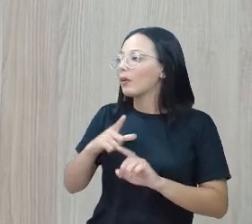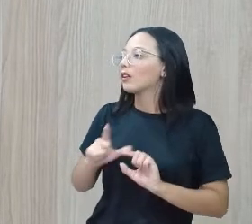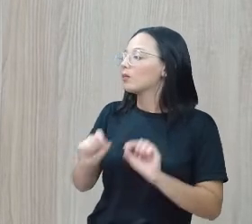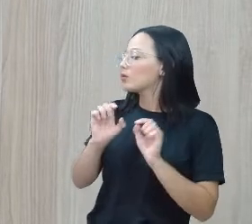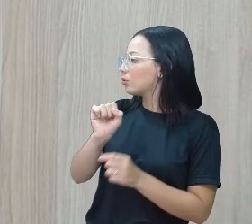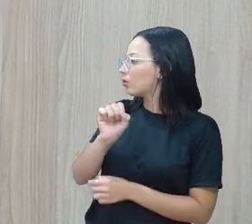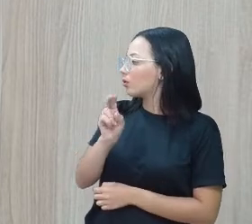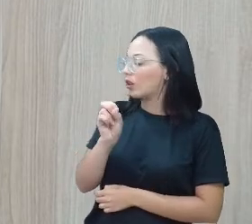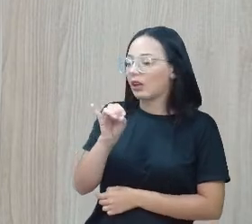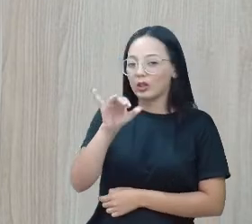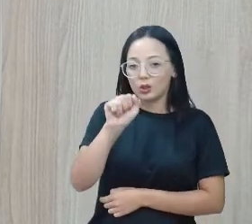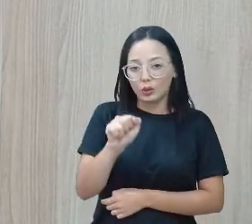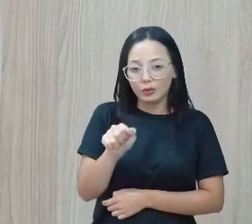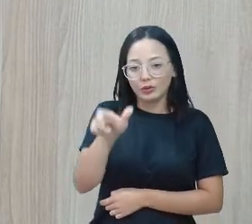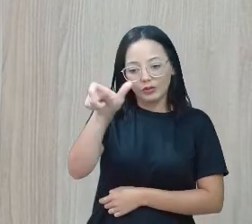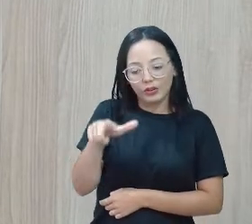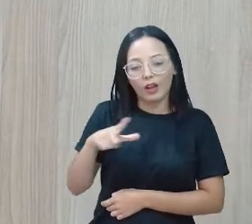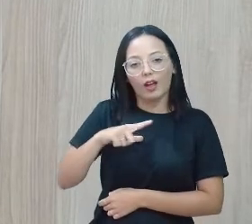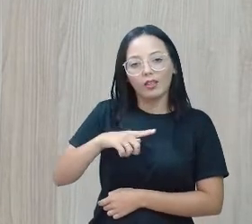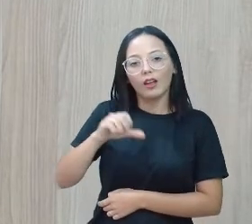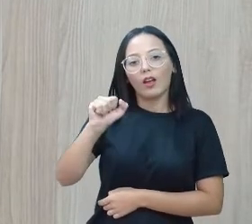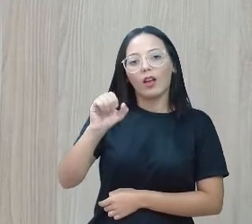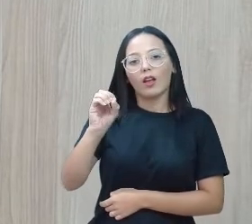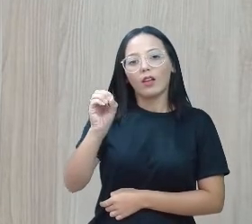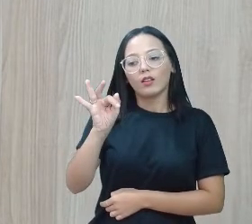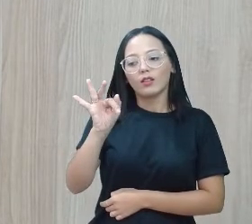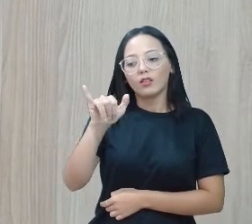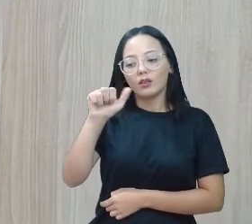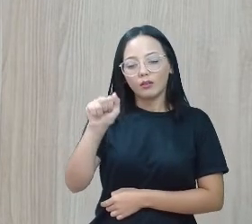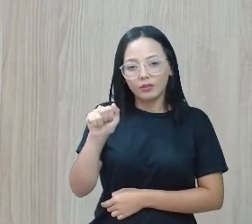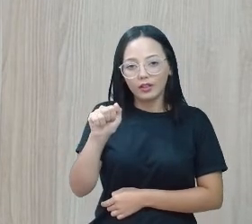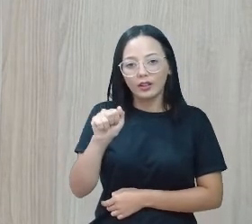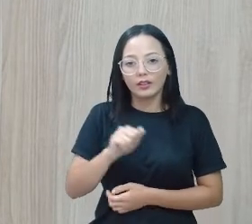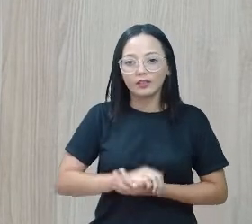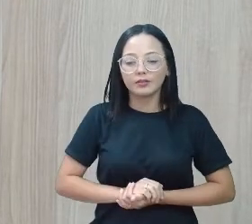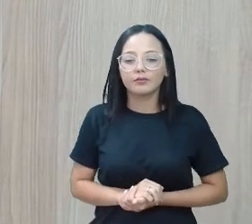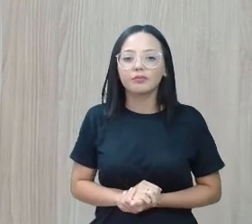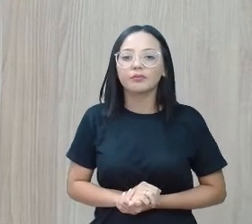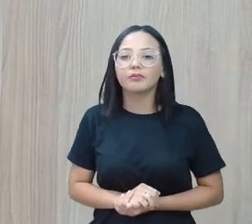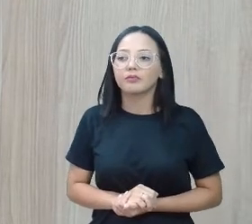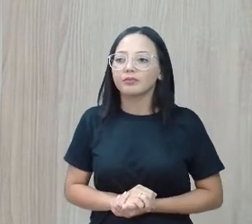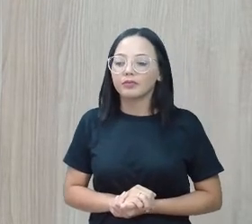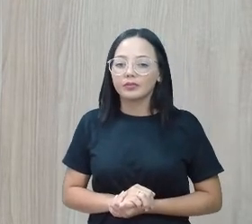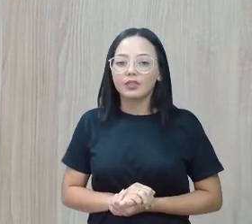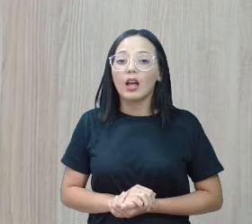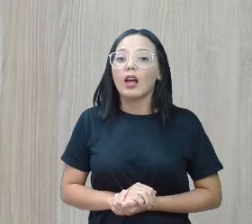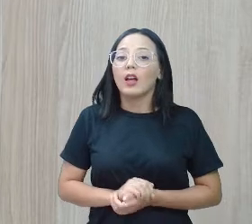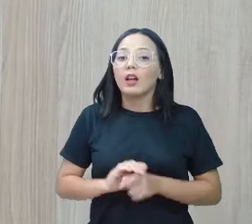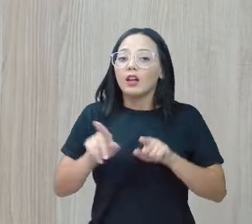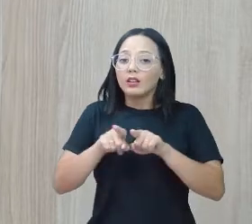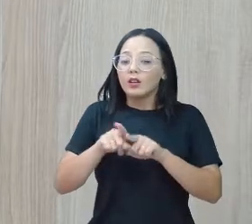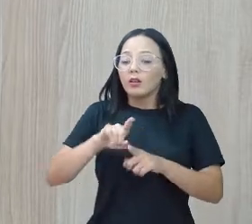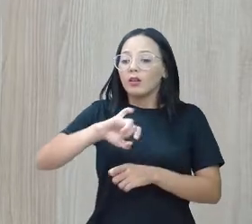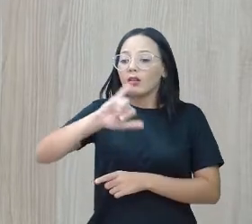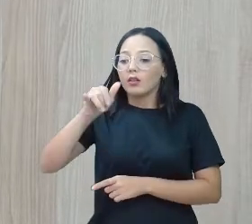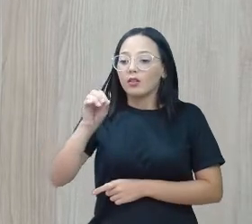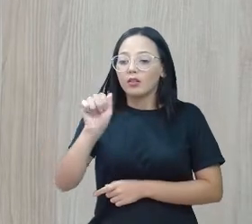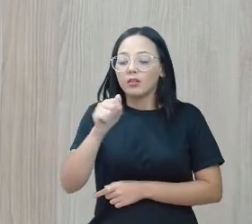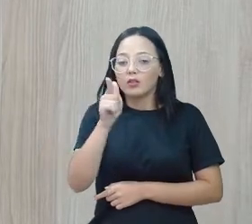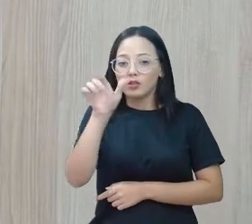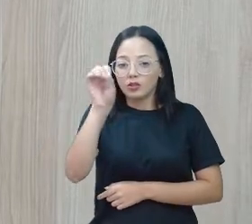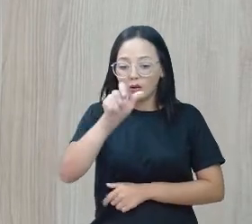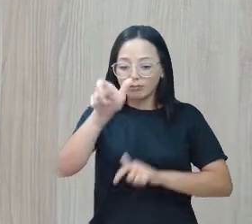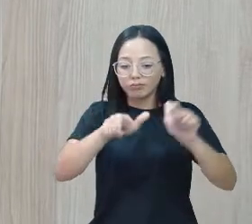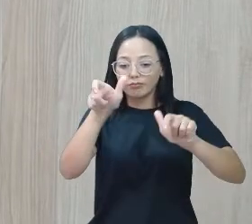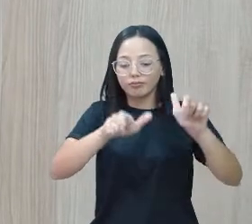Sofia, da Escola Arquiteto Alexandre Muniz de Oliveira. João, da Escola Antônio Farias Filho. Então, assim,